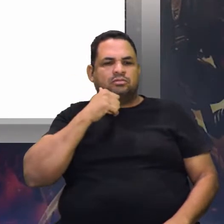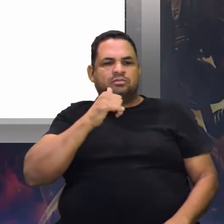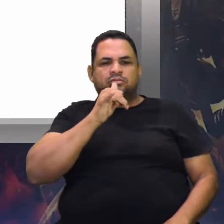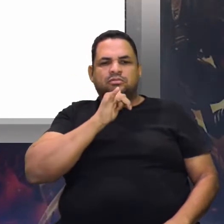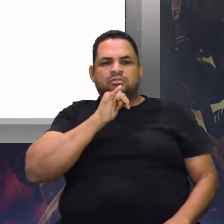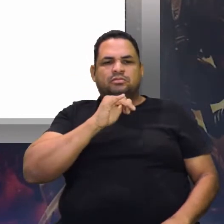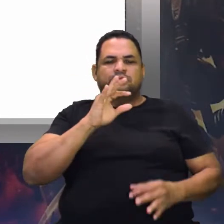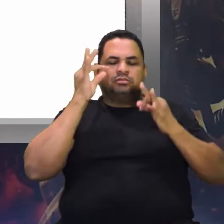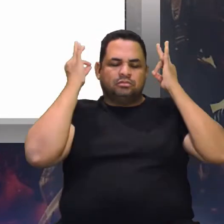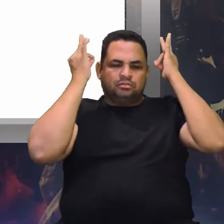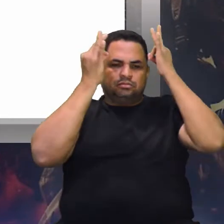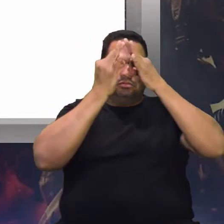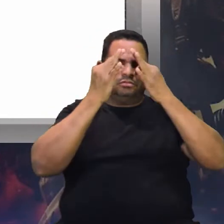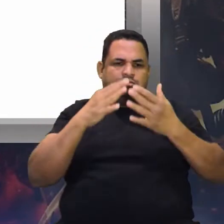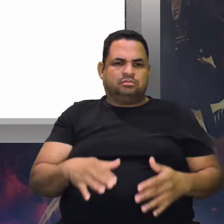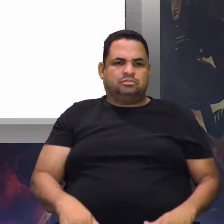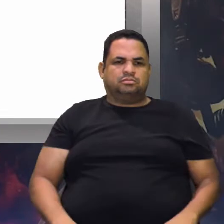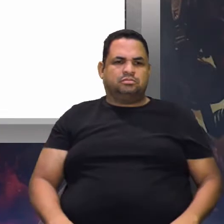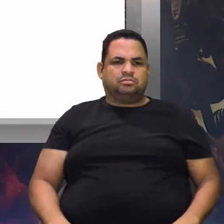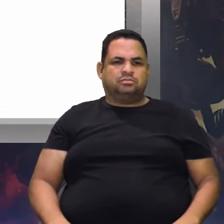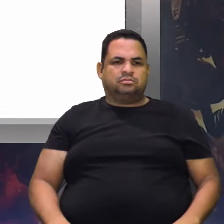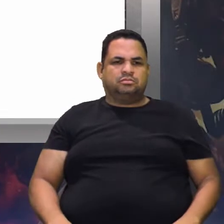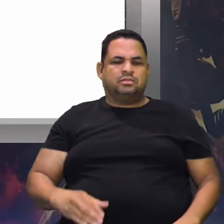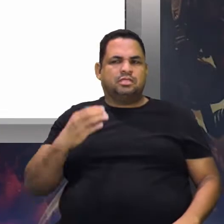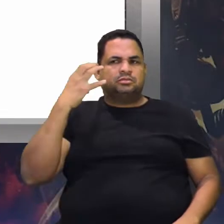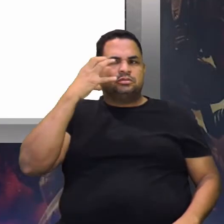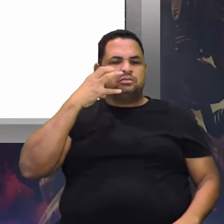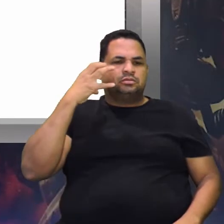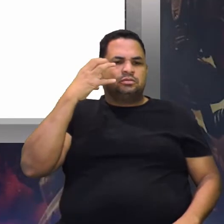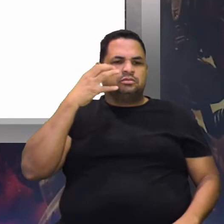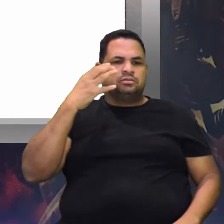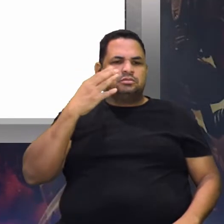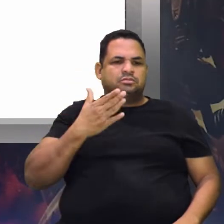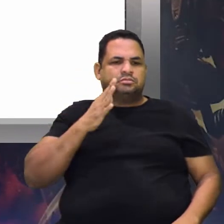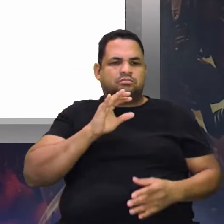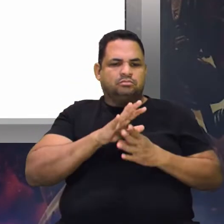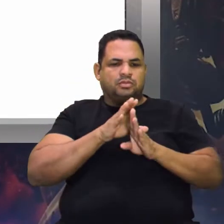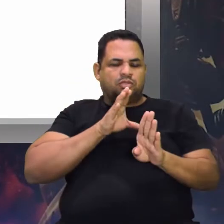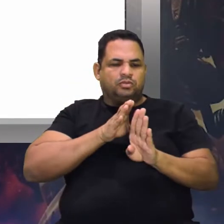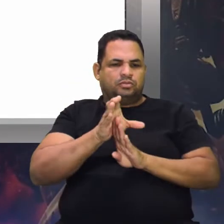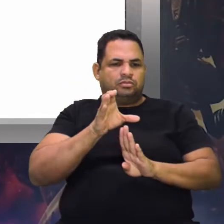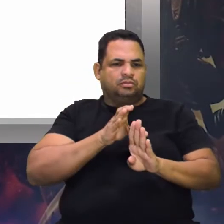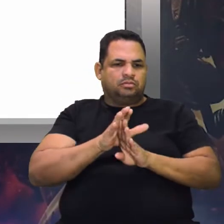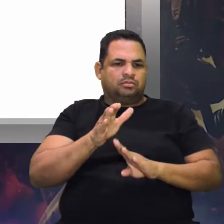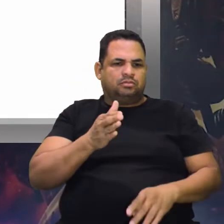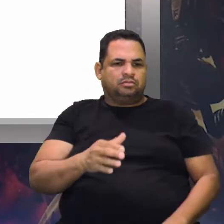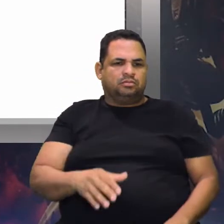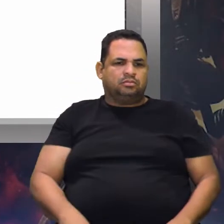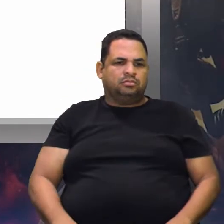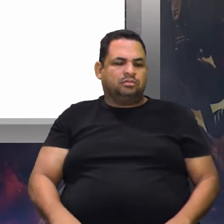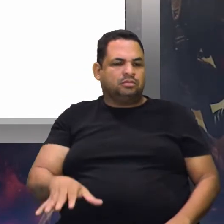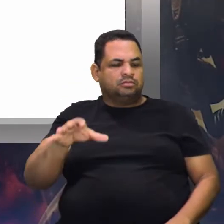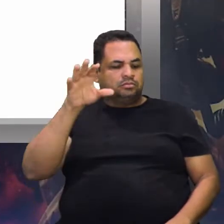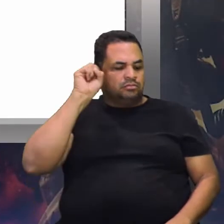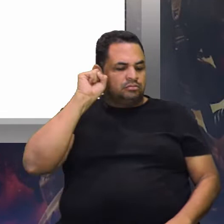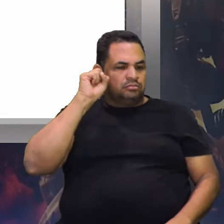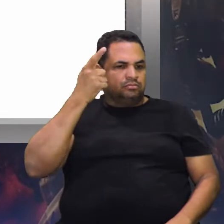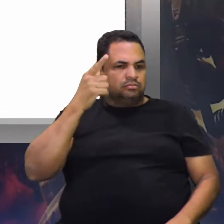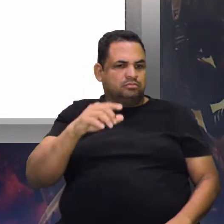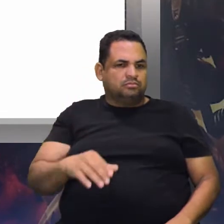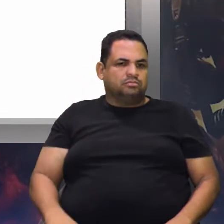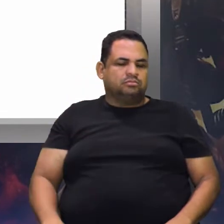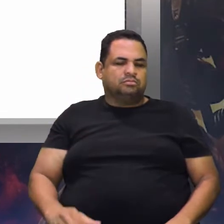Atenas. Essa música, aconselho vocês a escutarem ela, Chico